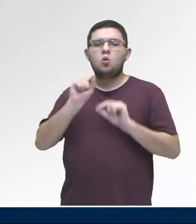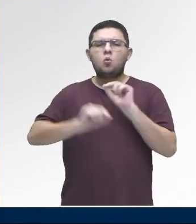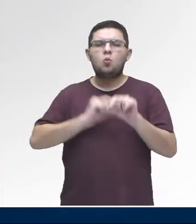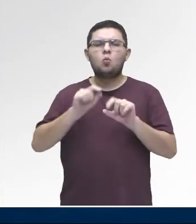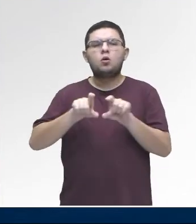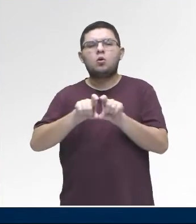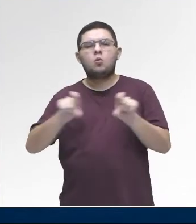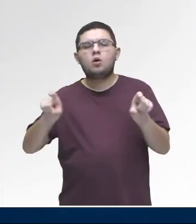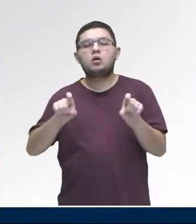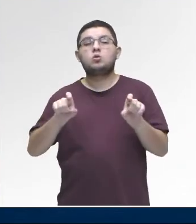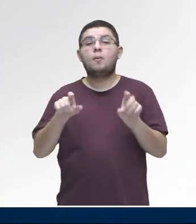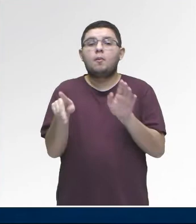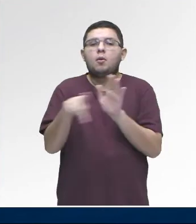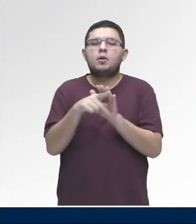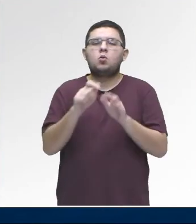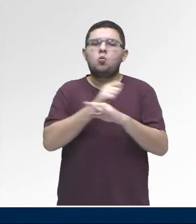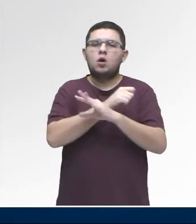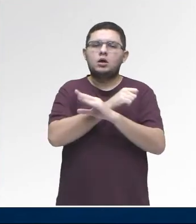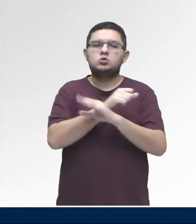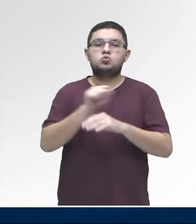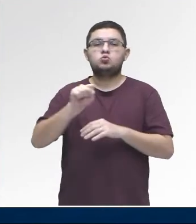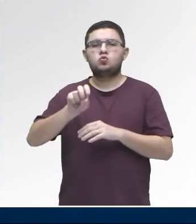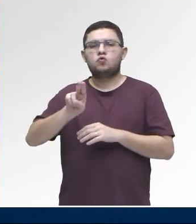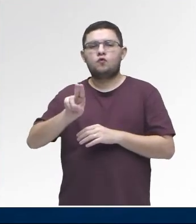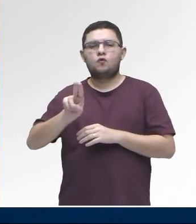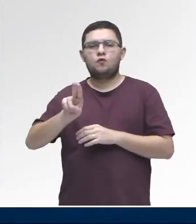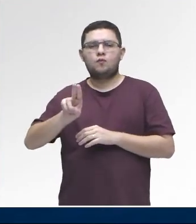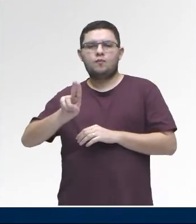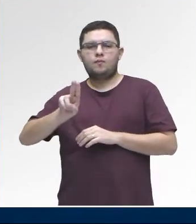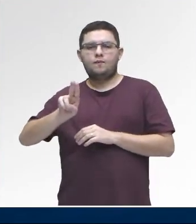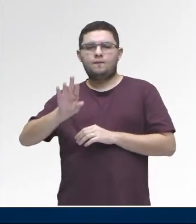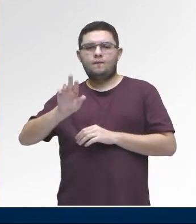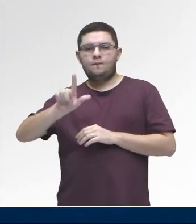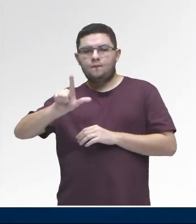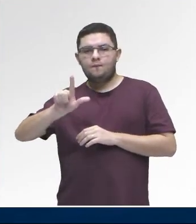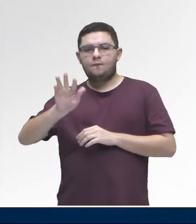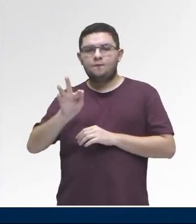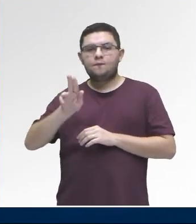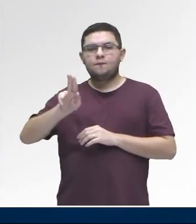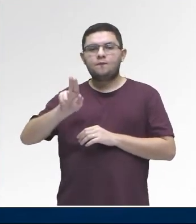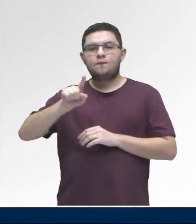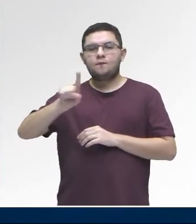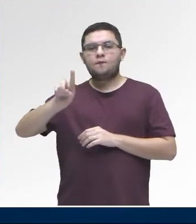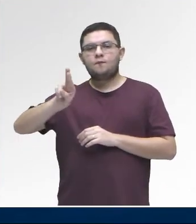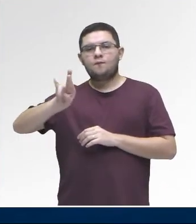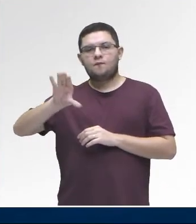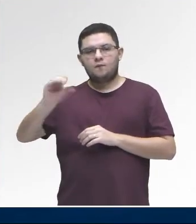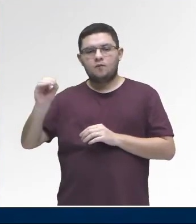sulfúrico, montar a expressão que